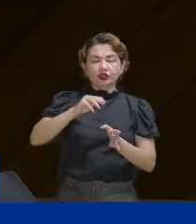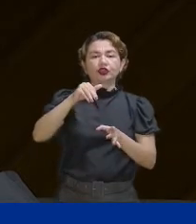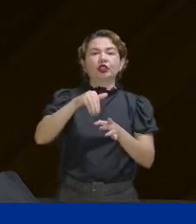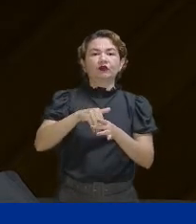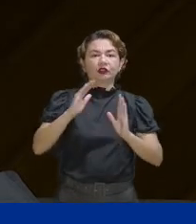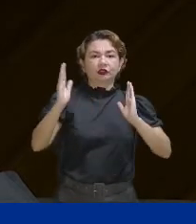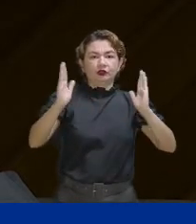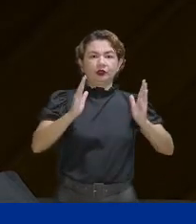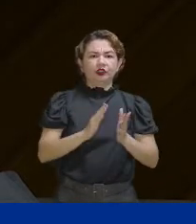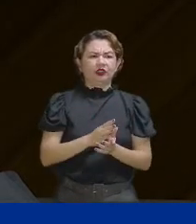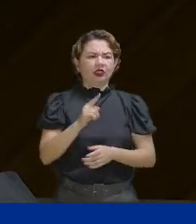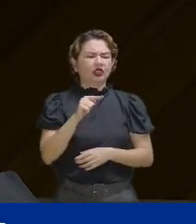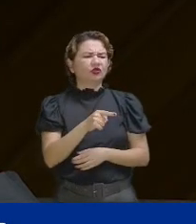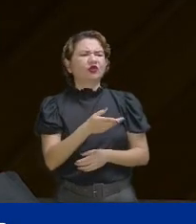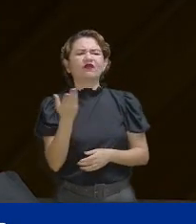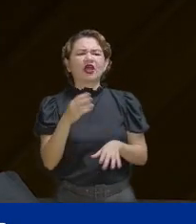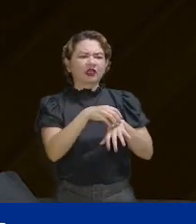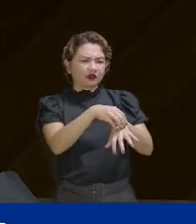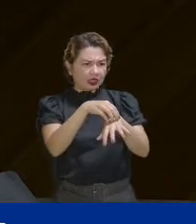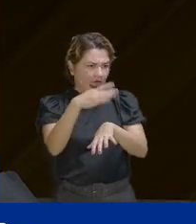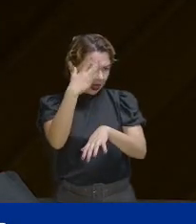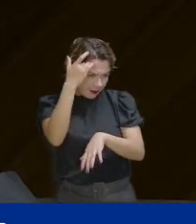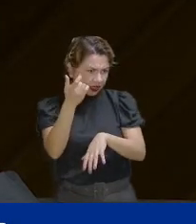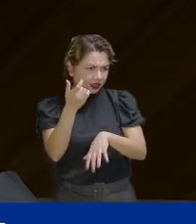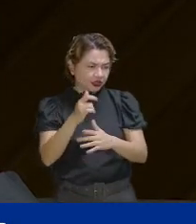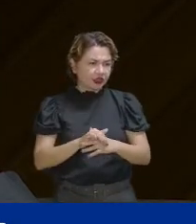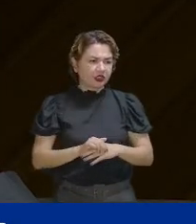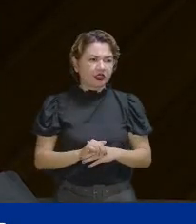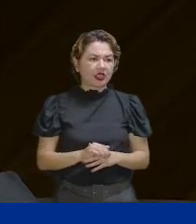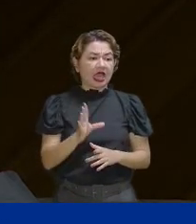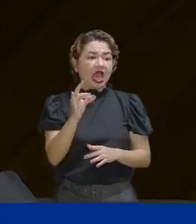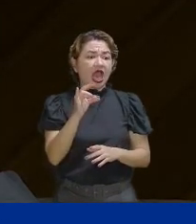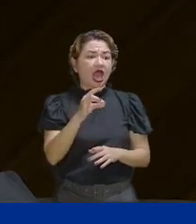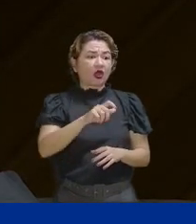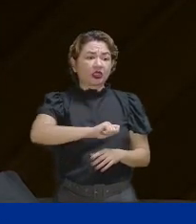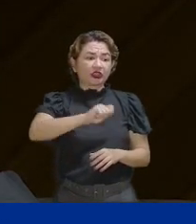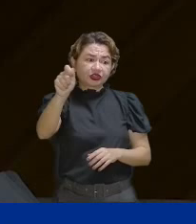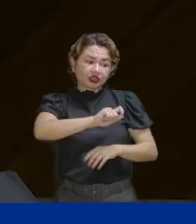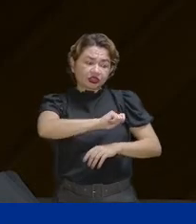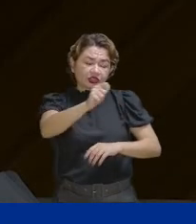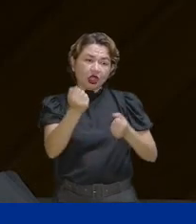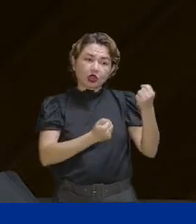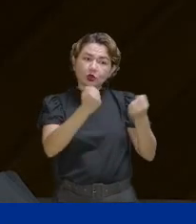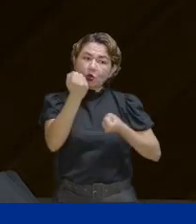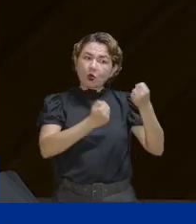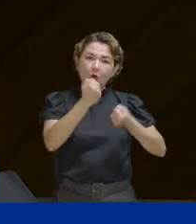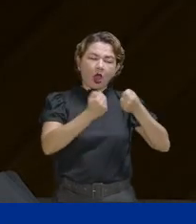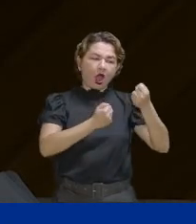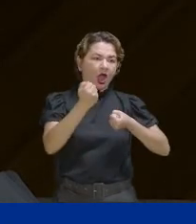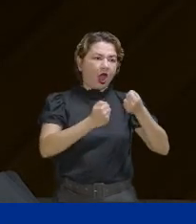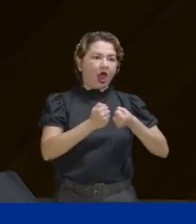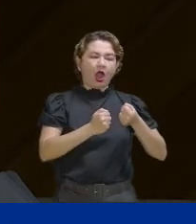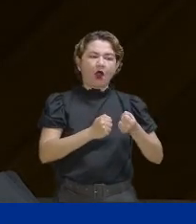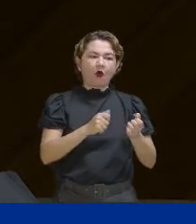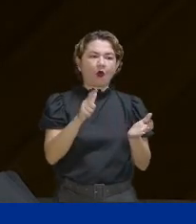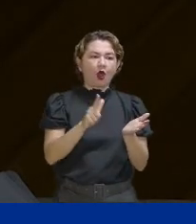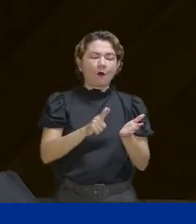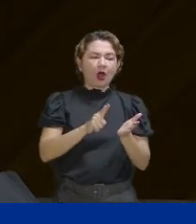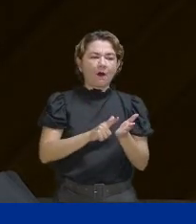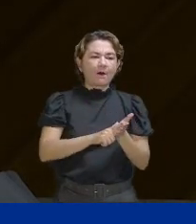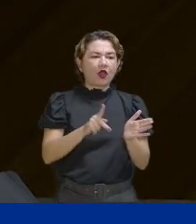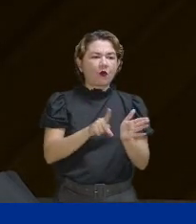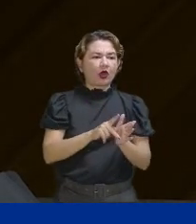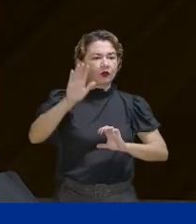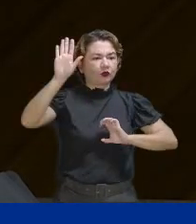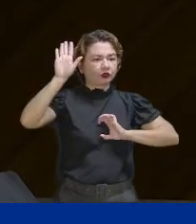à eleição. Tarcísio, tu que vai carregar pessoas amanhã, tira os adesivos do carro e não anda com o santinho dentro do carro. Se acontecer